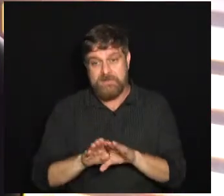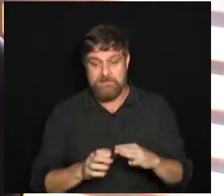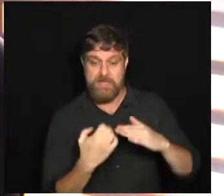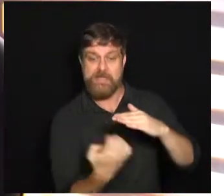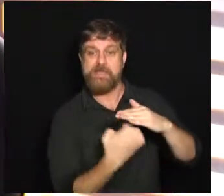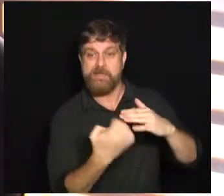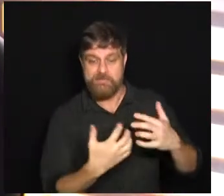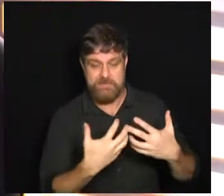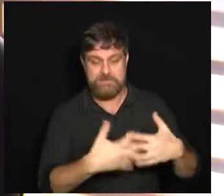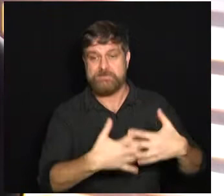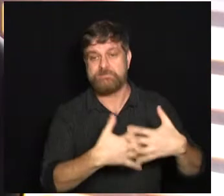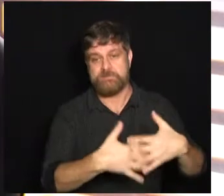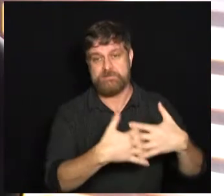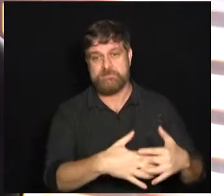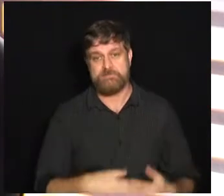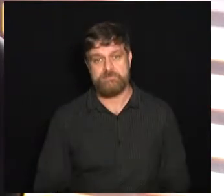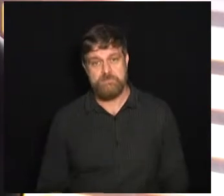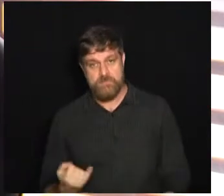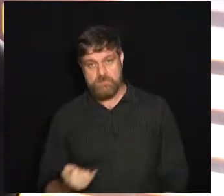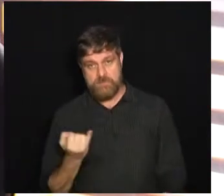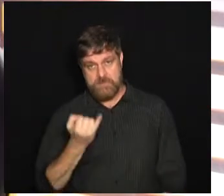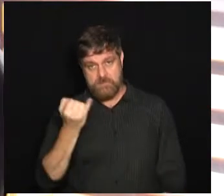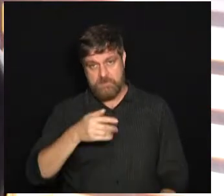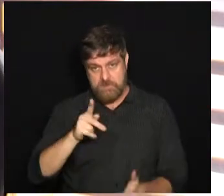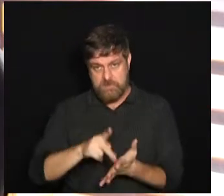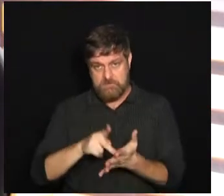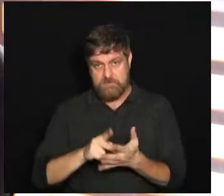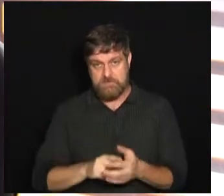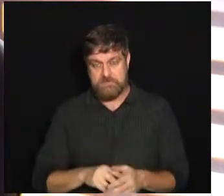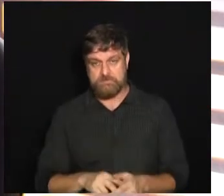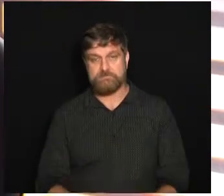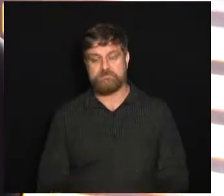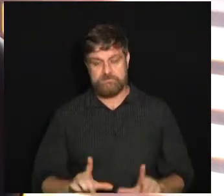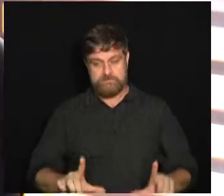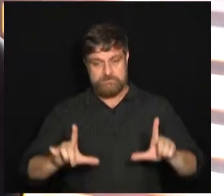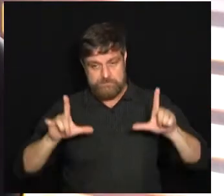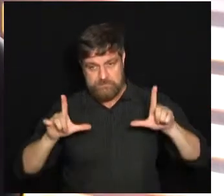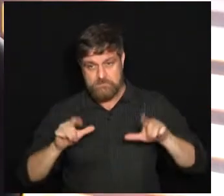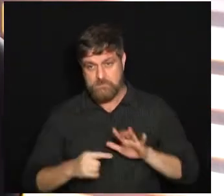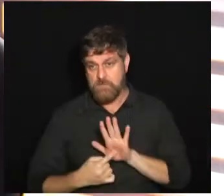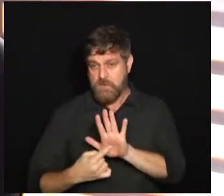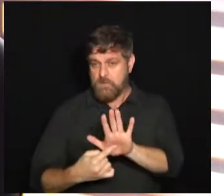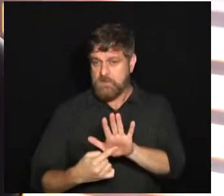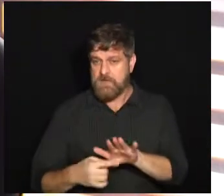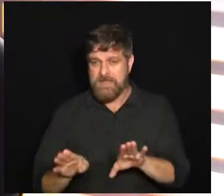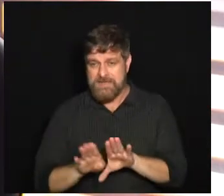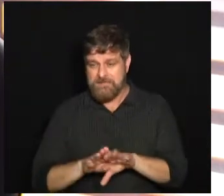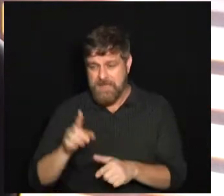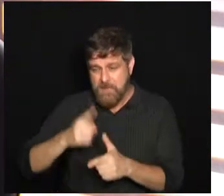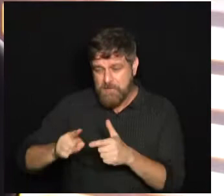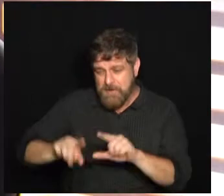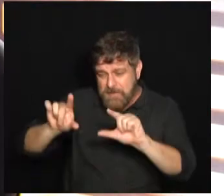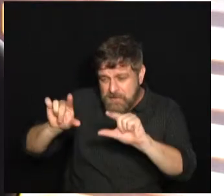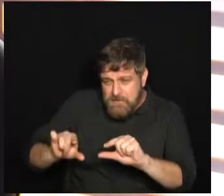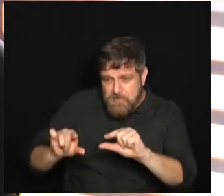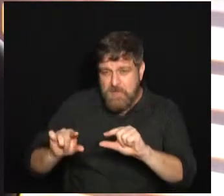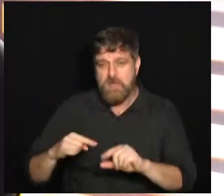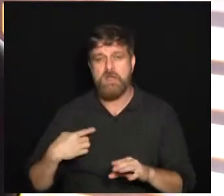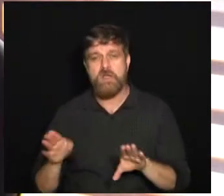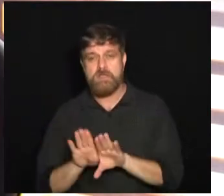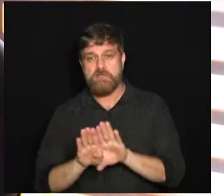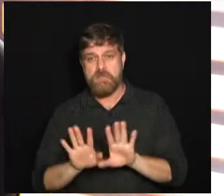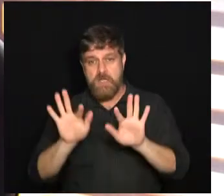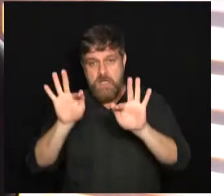da atividade empresária. Então, muito importante, de fato, esse trabalho da mídia para que os reflexos sejam minimizados e que, ao